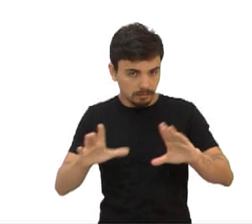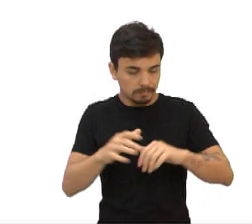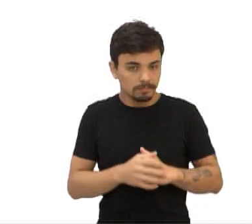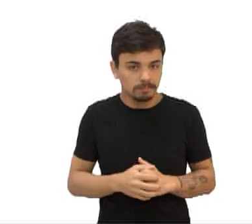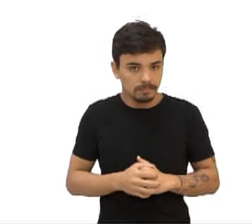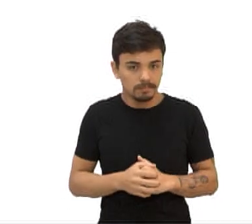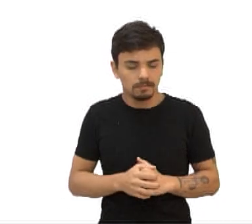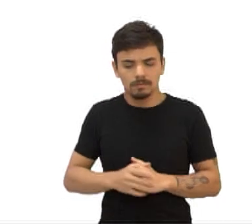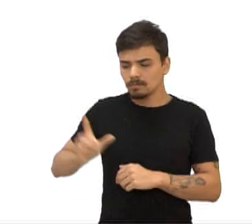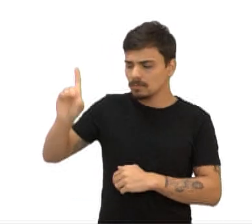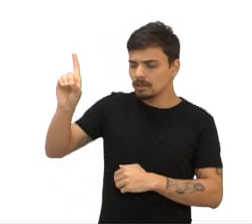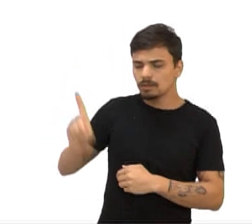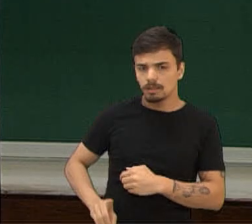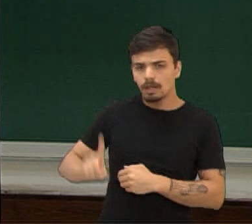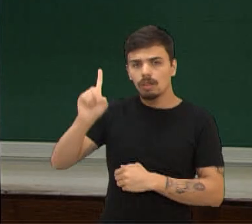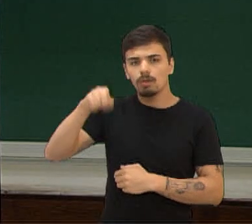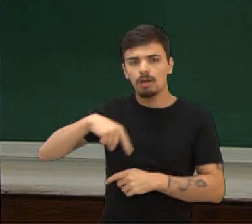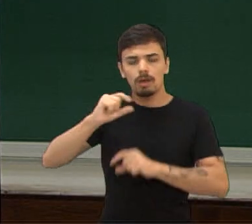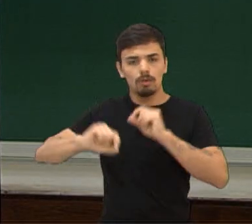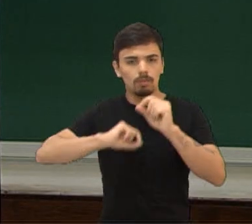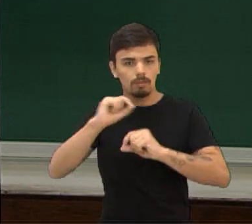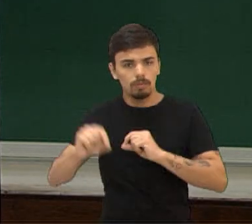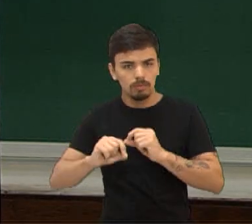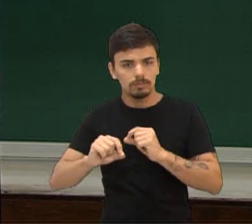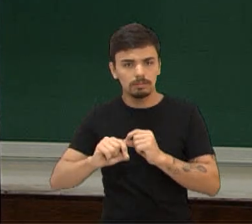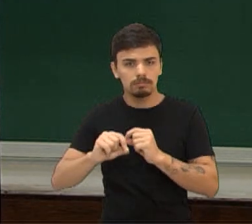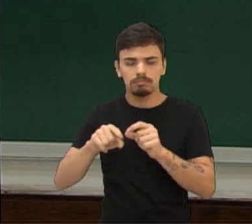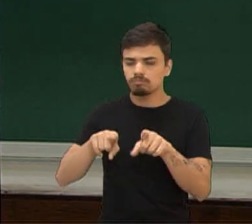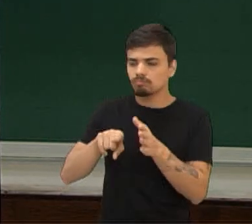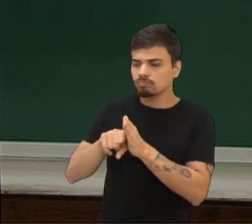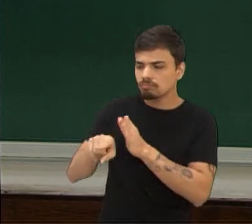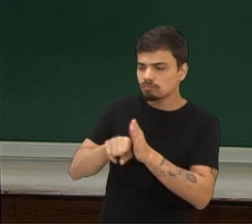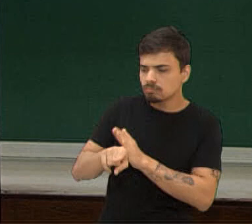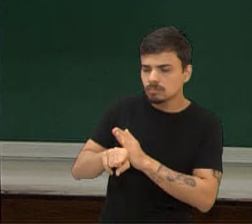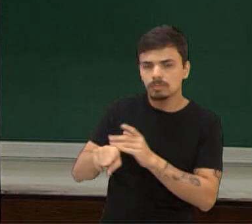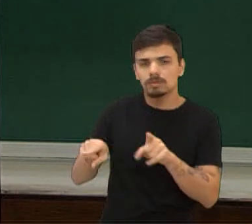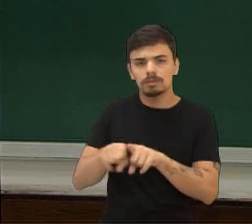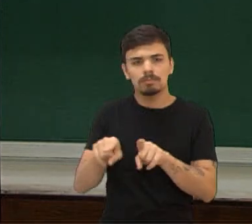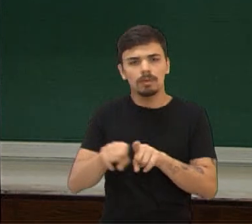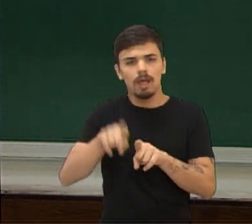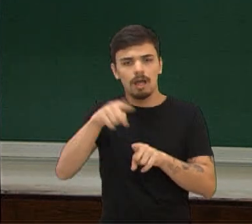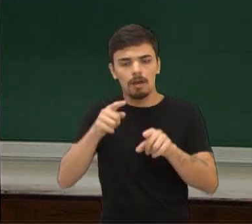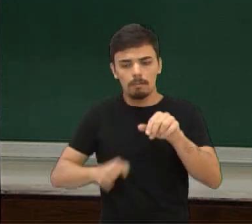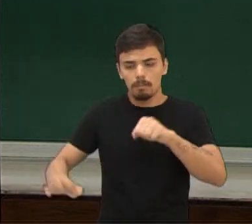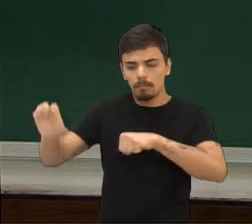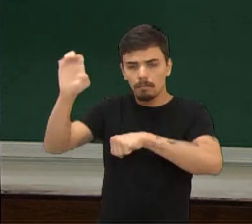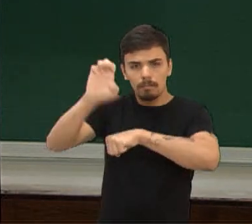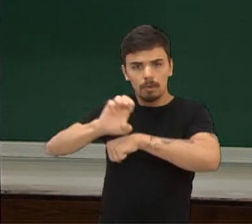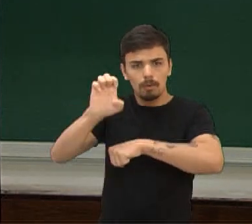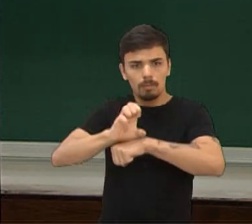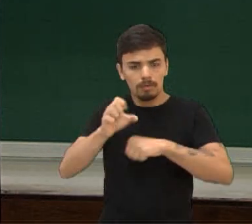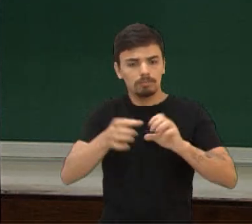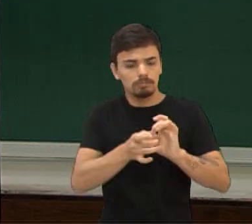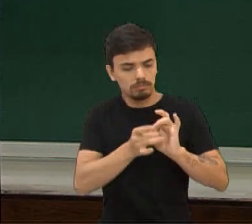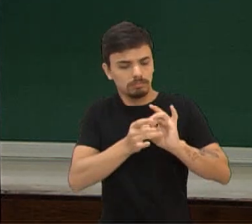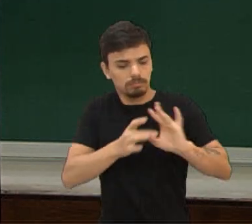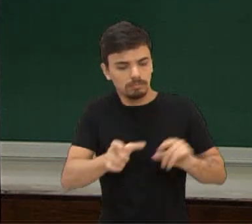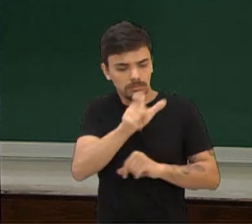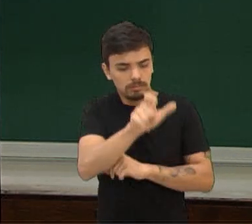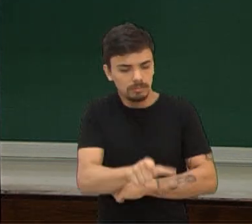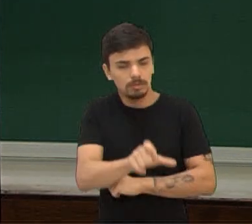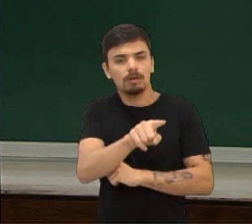Os direitos, o que que eles são? São prerrogativas, são concessões que o Estado faz ao indivíduo